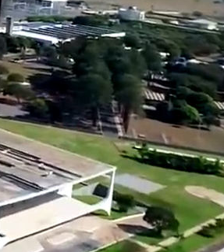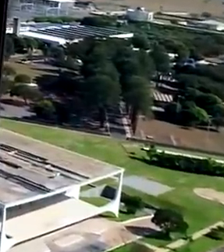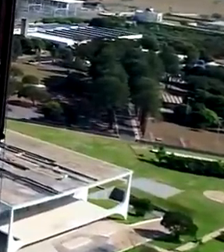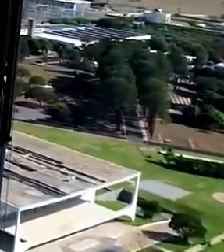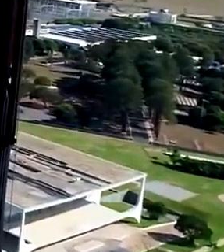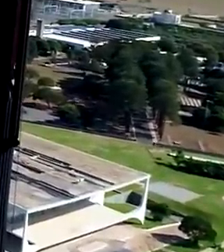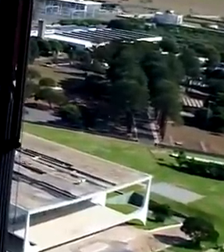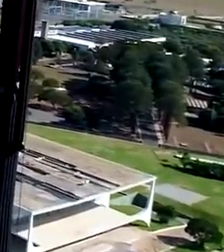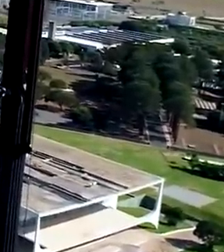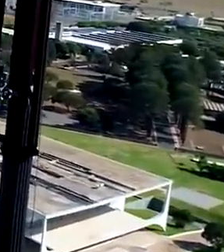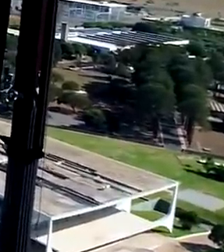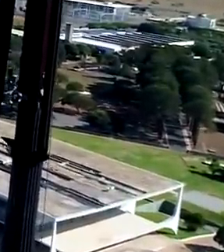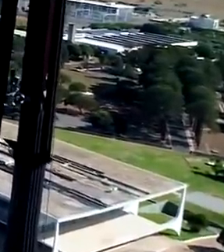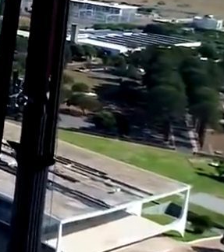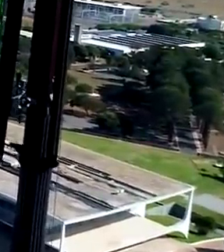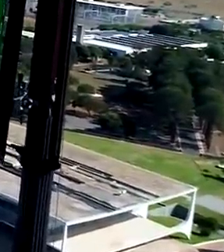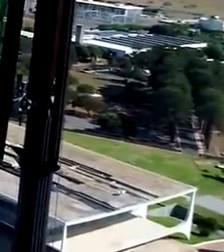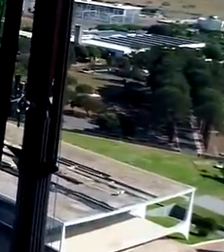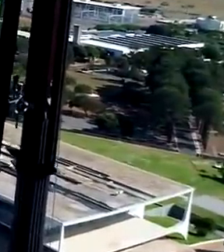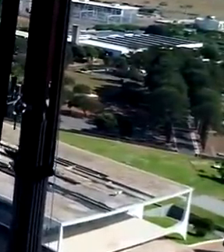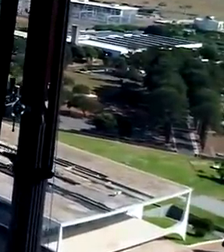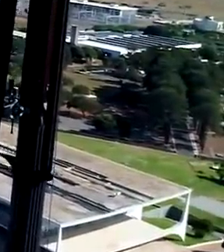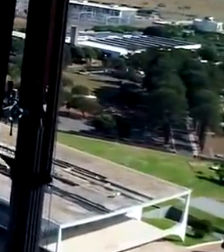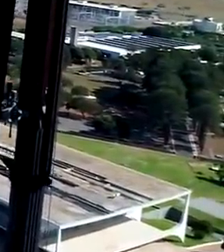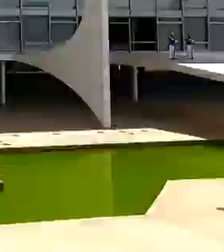Tchau. Tchau.